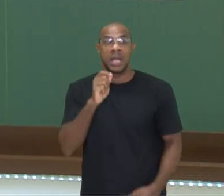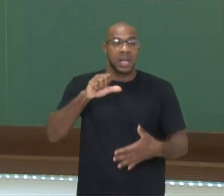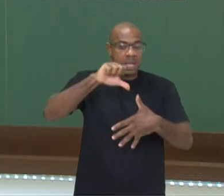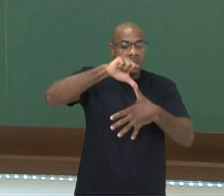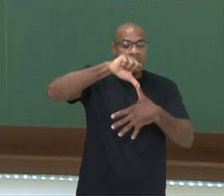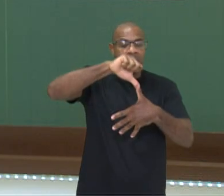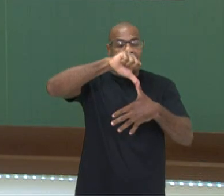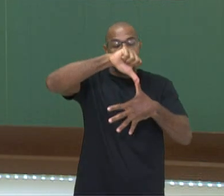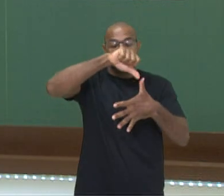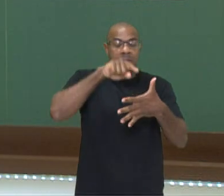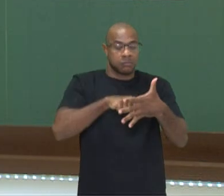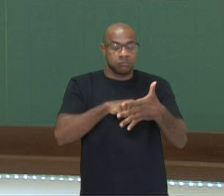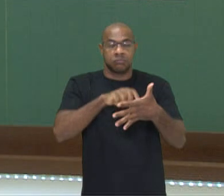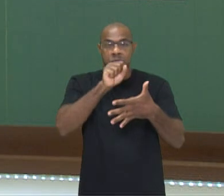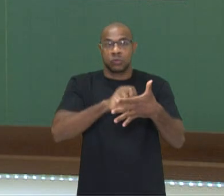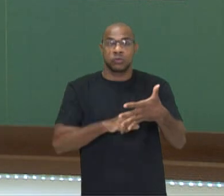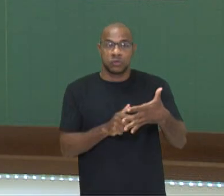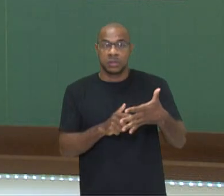América do Sul.